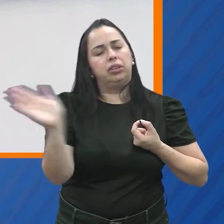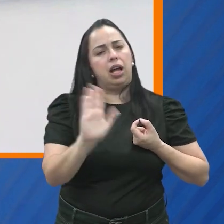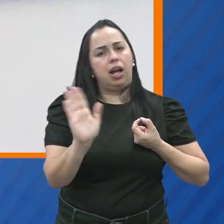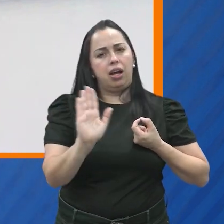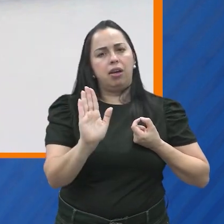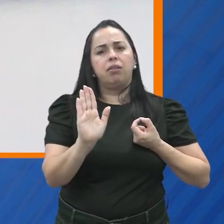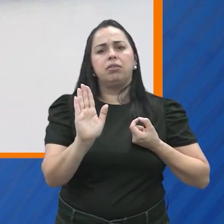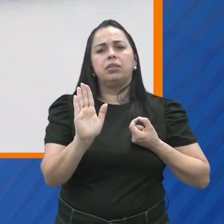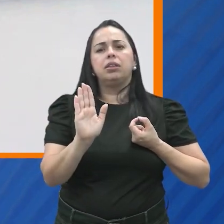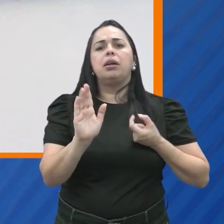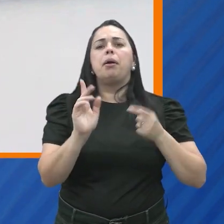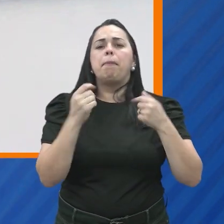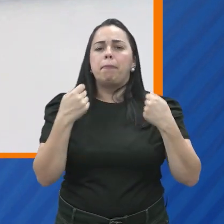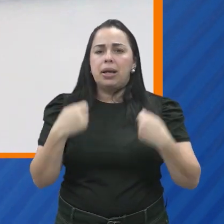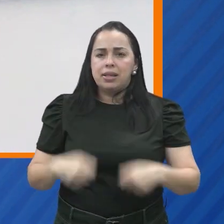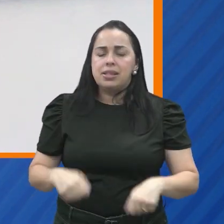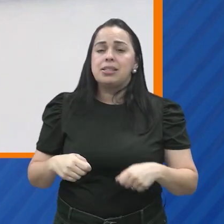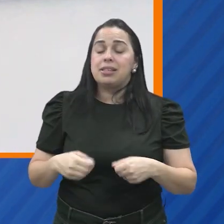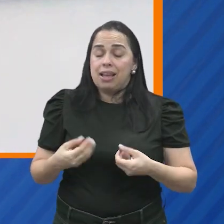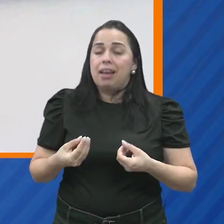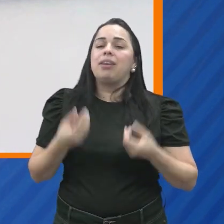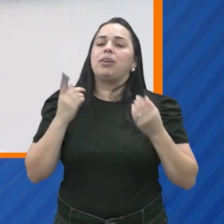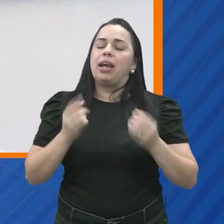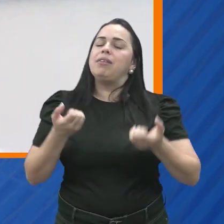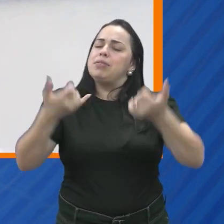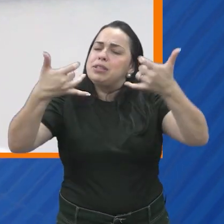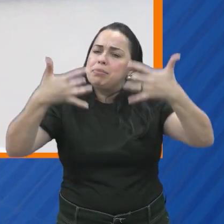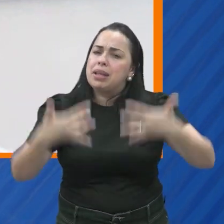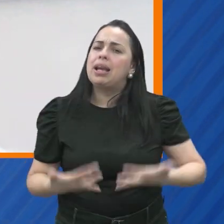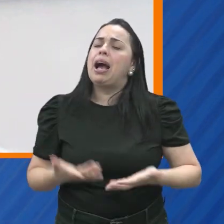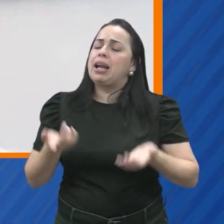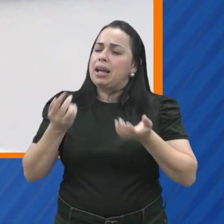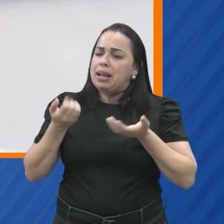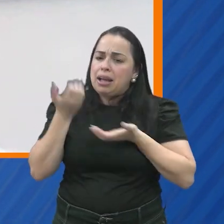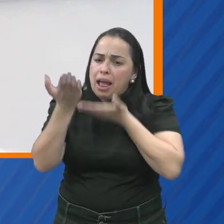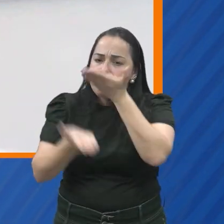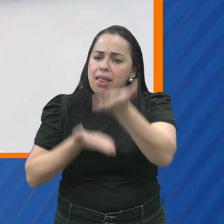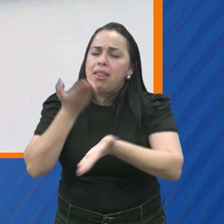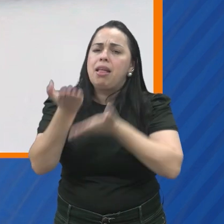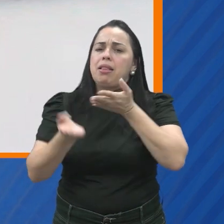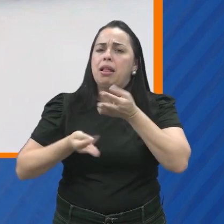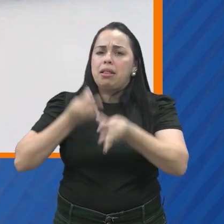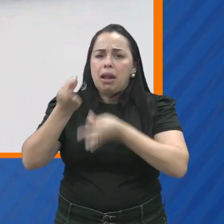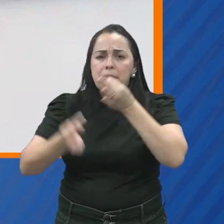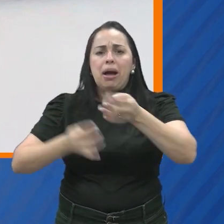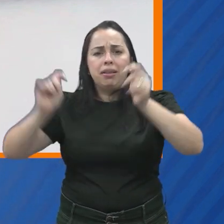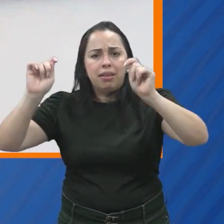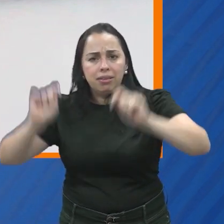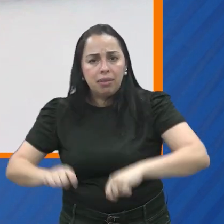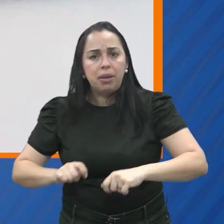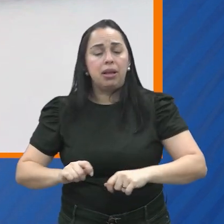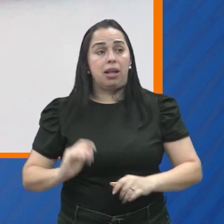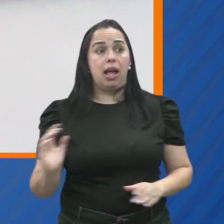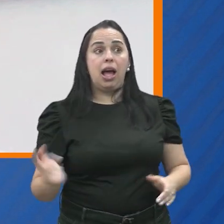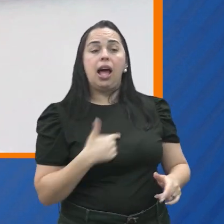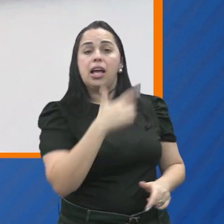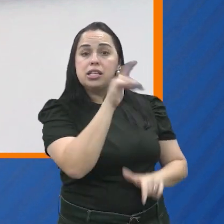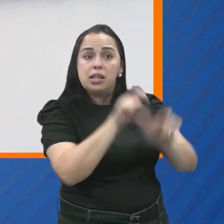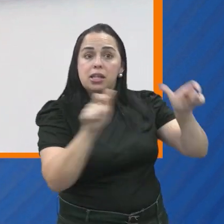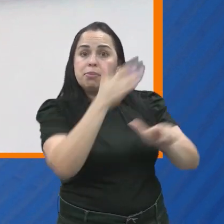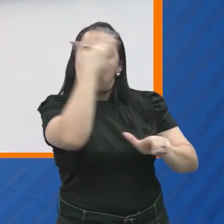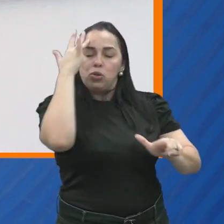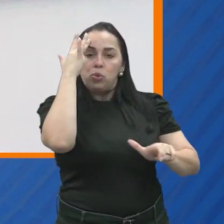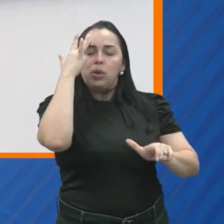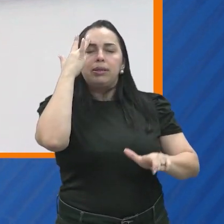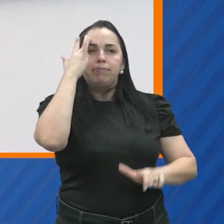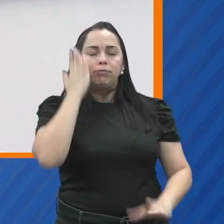de morte. Então, está trazendo uma questão de esperança. A gente tem cada vez mais uma proporção maior de pessoas que